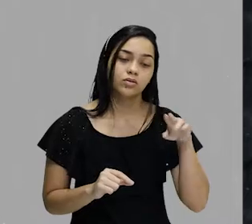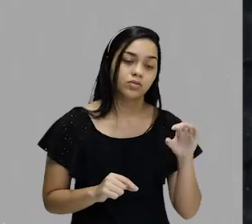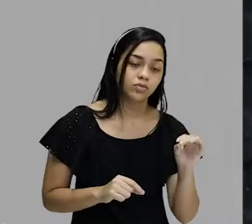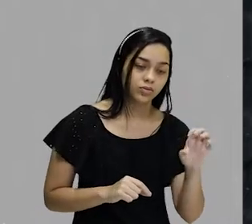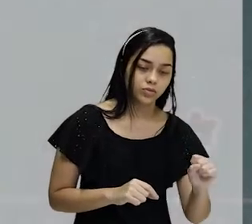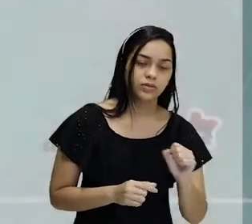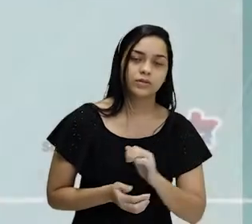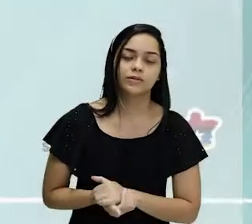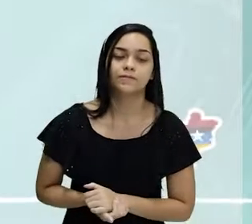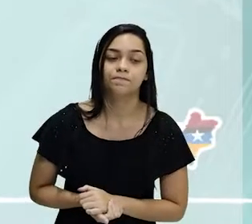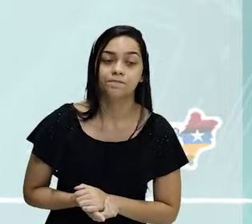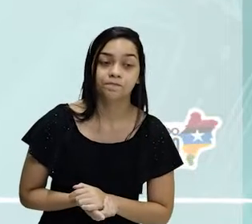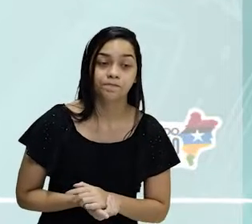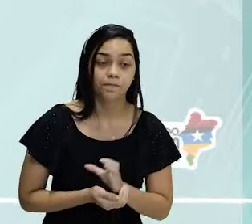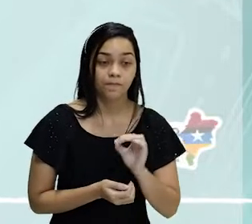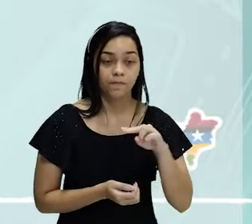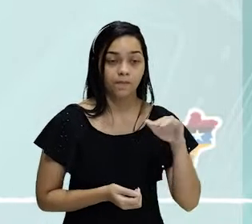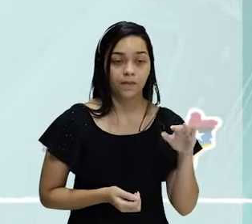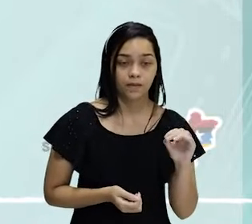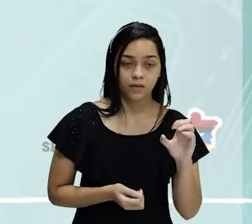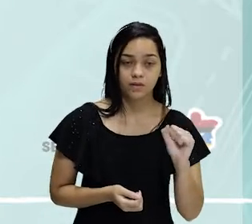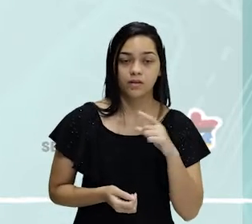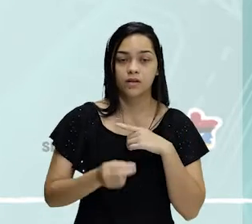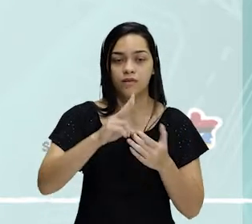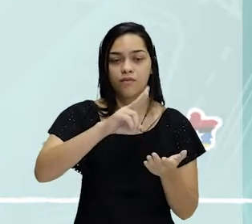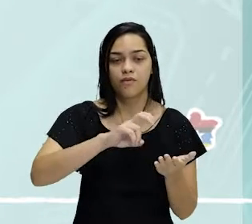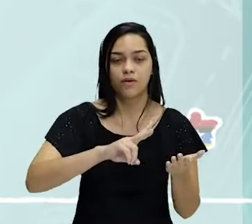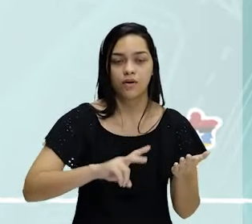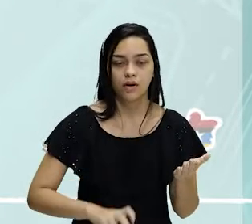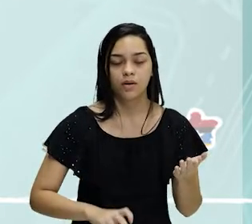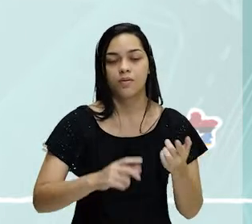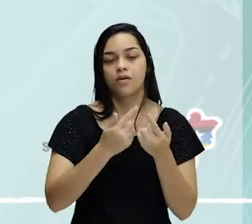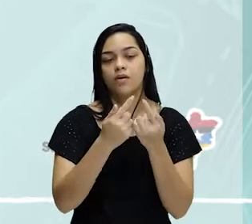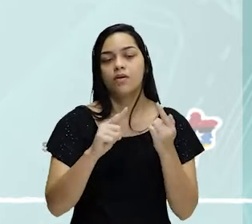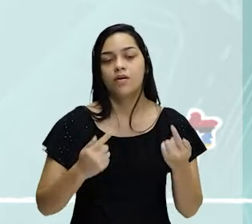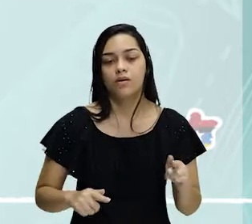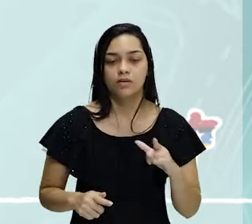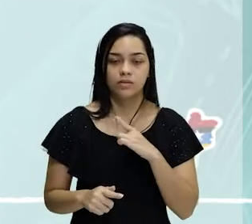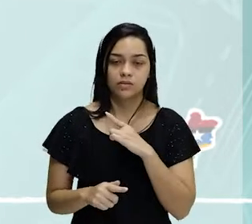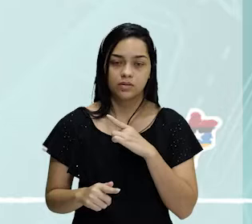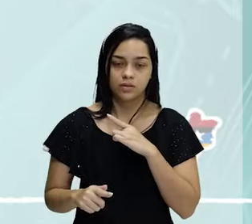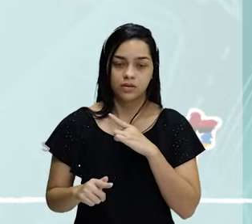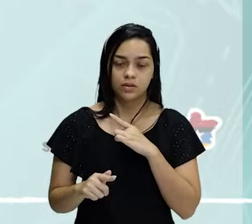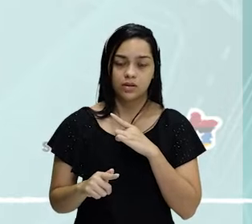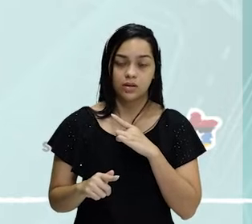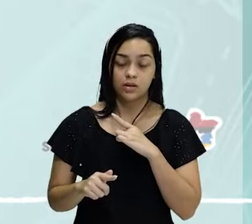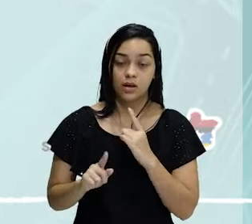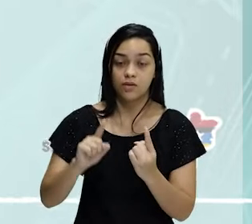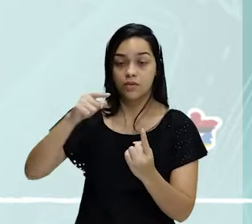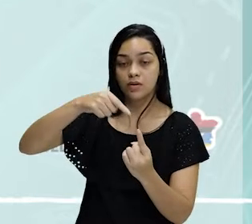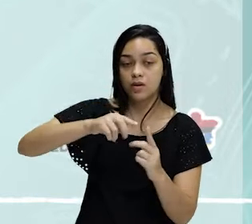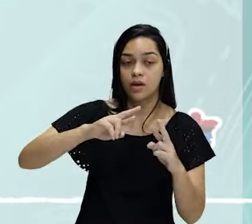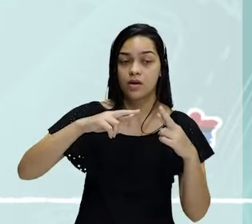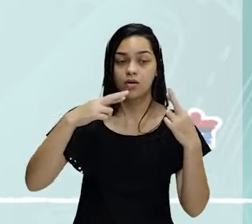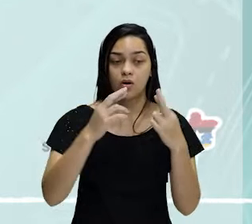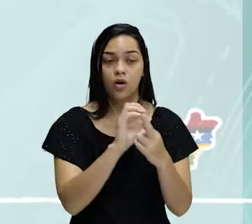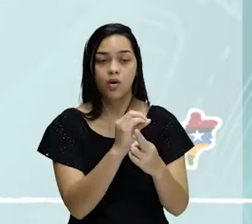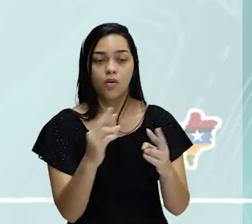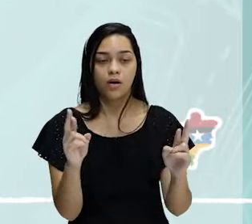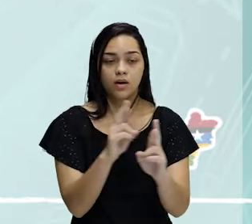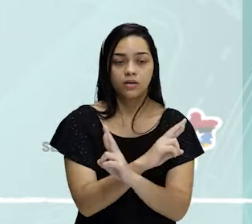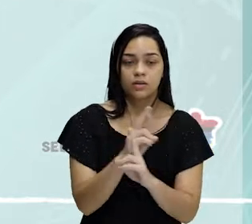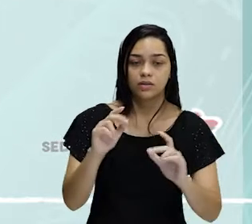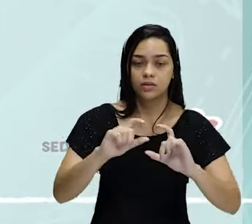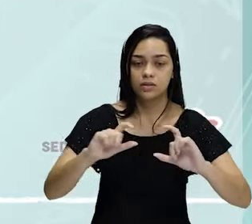conjunções. As conjunções são vocábulos gramaticais, aí é o conceito, cuja função é reunir ou